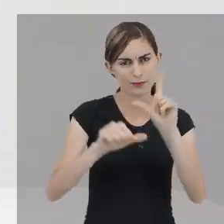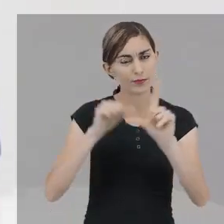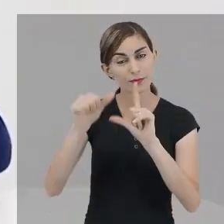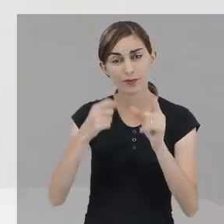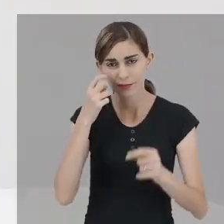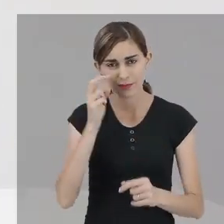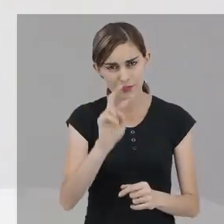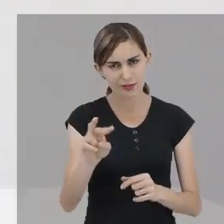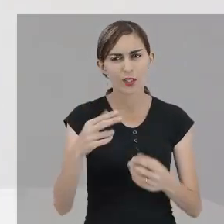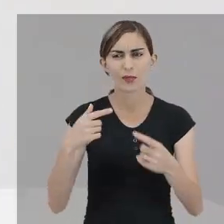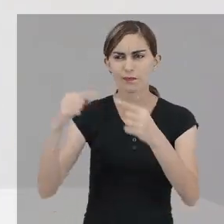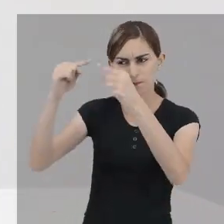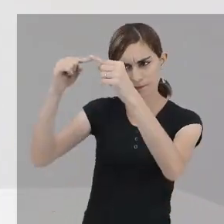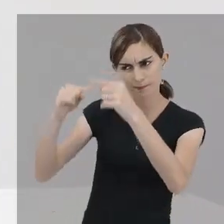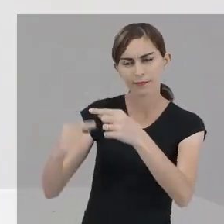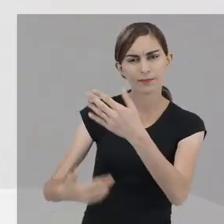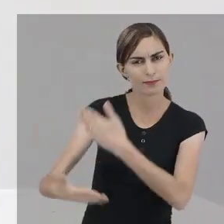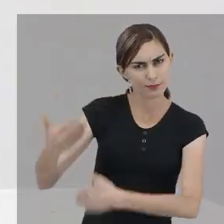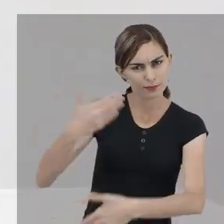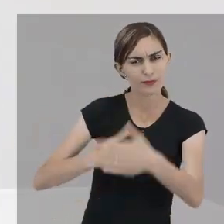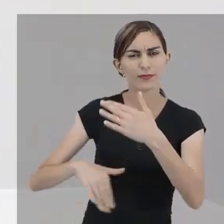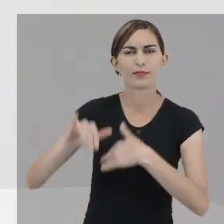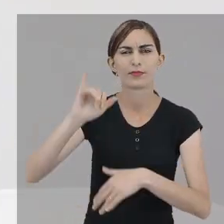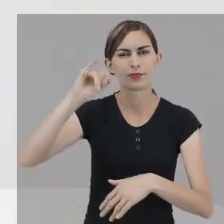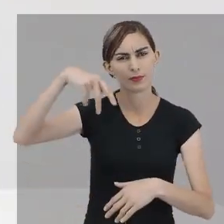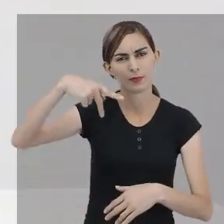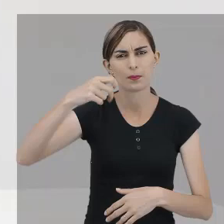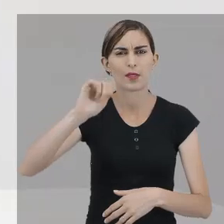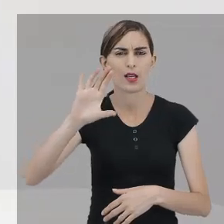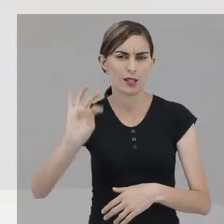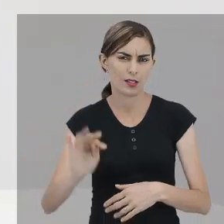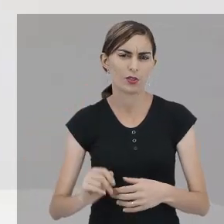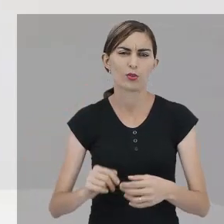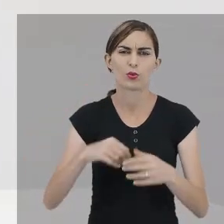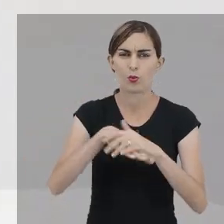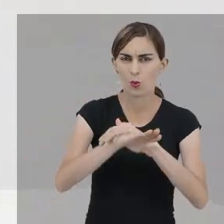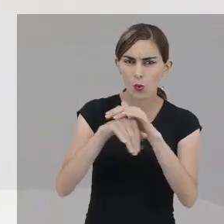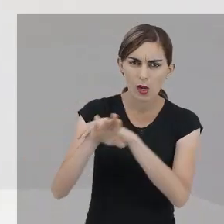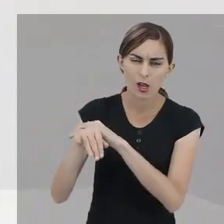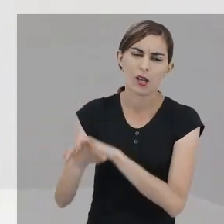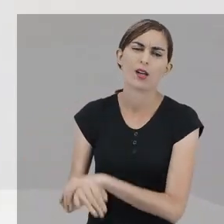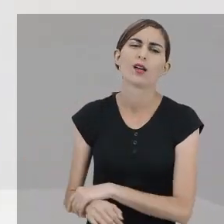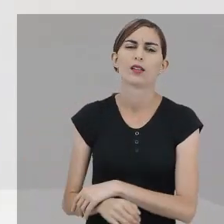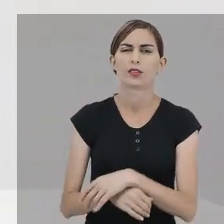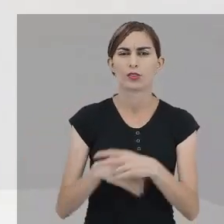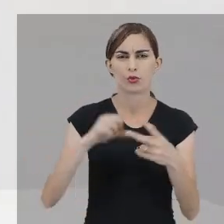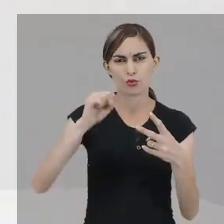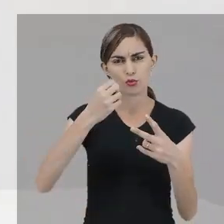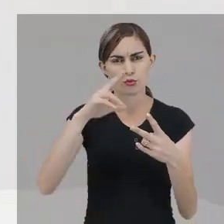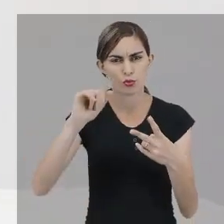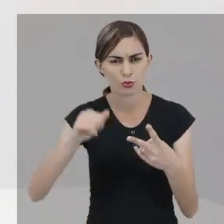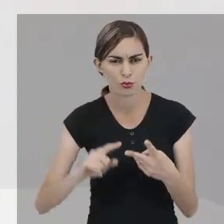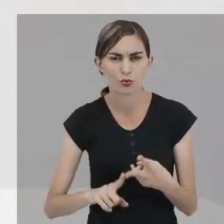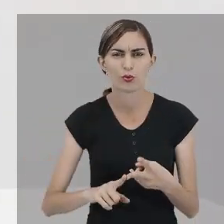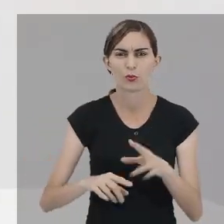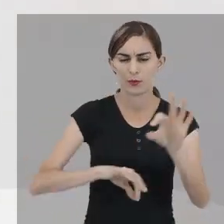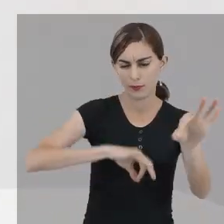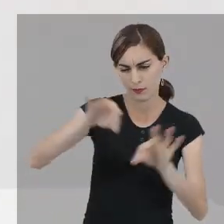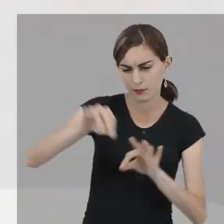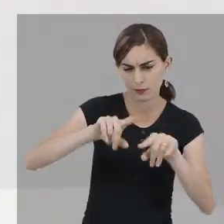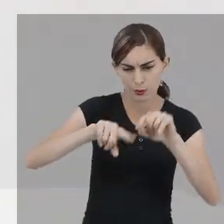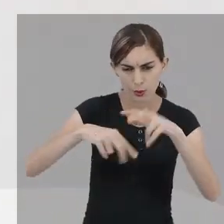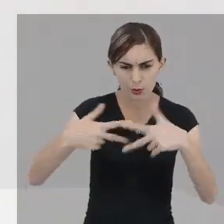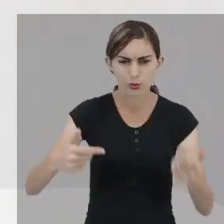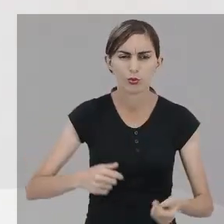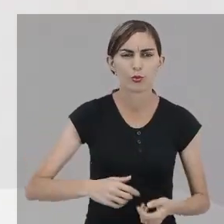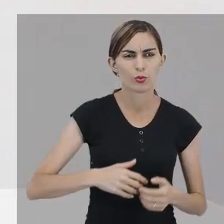Então veja como está relacionado. Que impacto tem sobre armazenagem, sobre solicitação de insumos, sobre montagem de produtos e